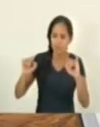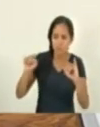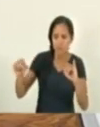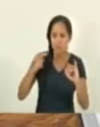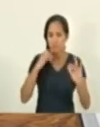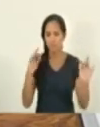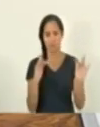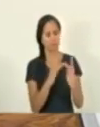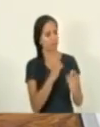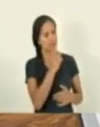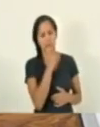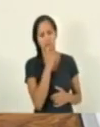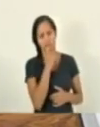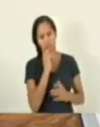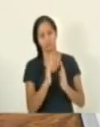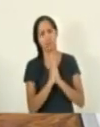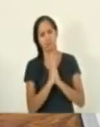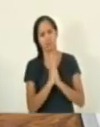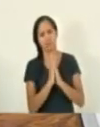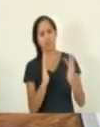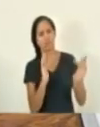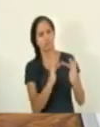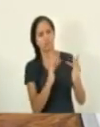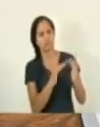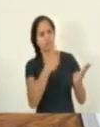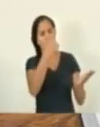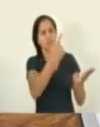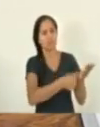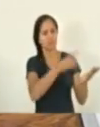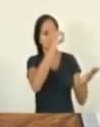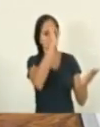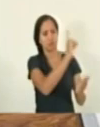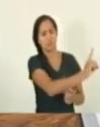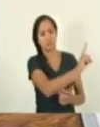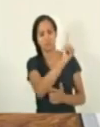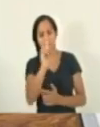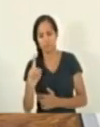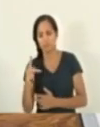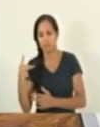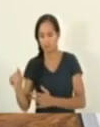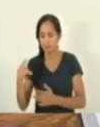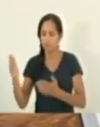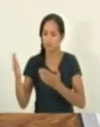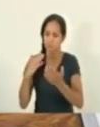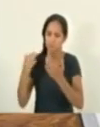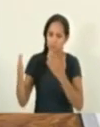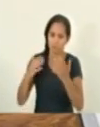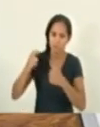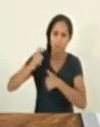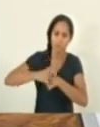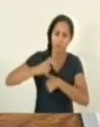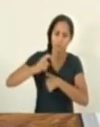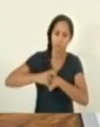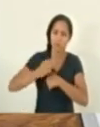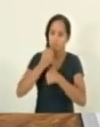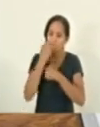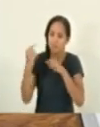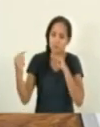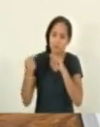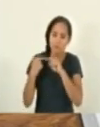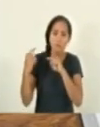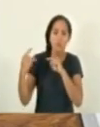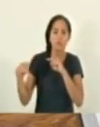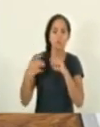entrou em contato, entre em contato com ele, marque um horário para que ele vá na sua casa, o horário que melhor lhe convém,